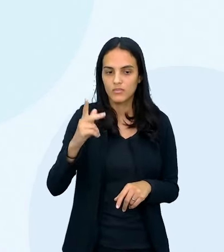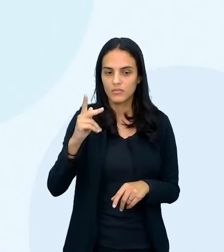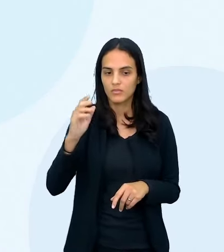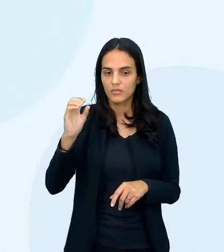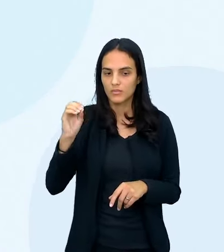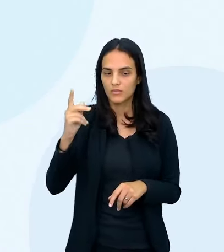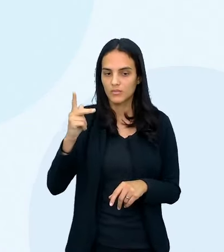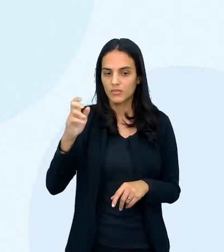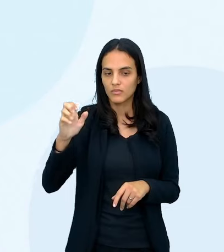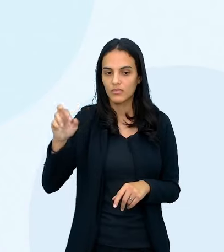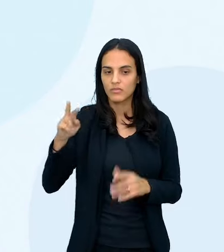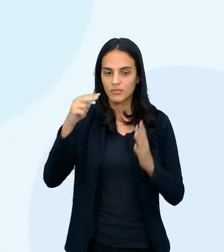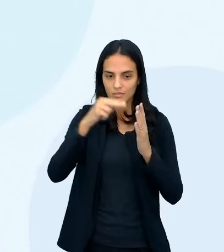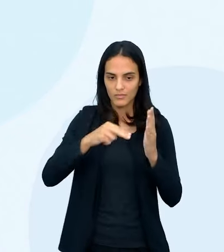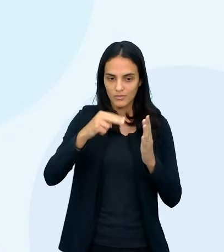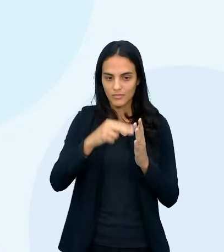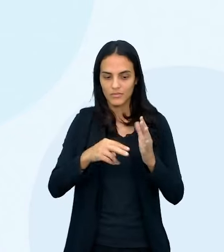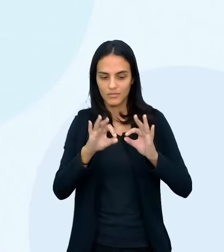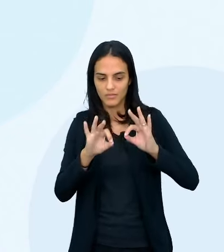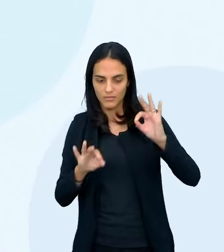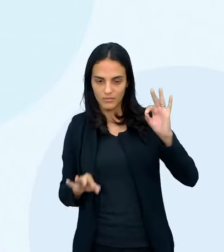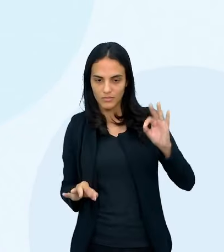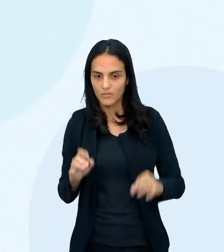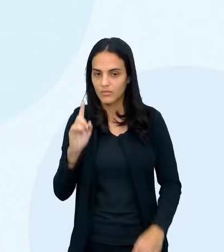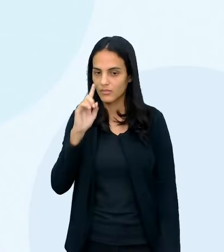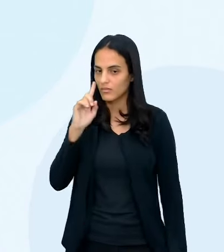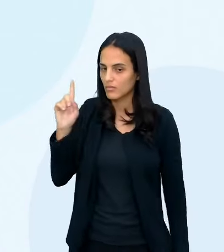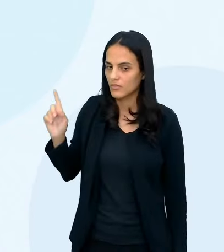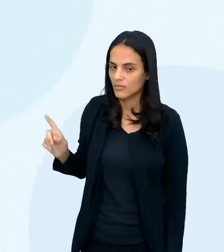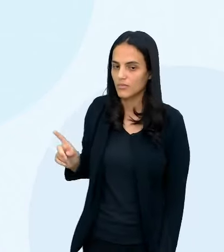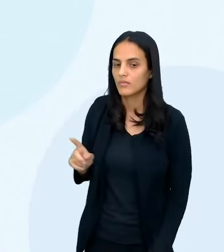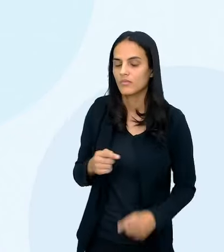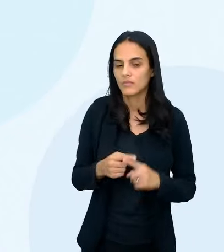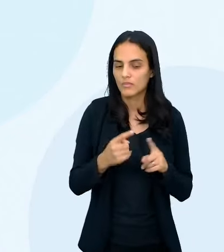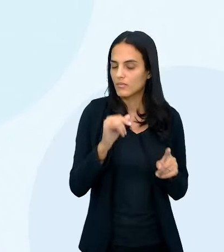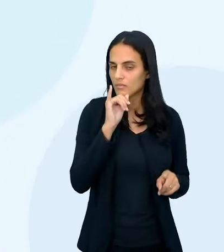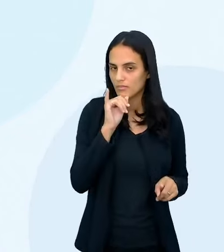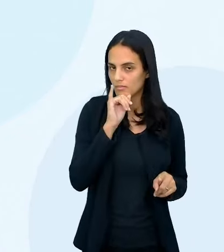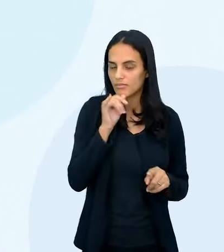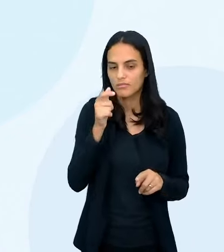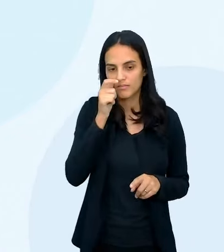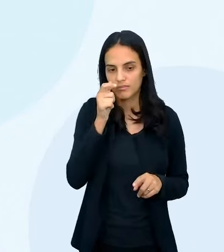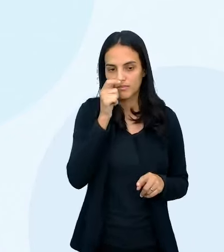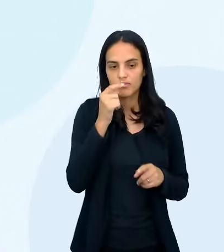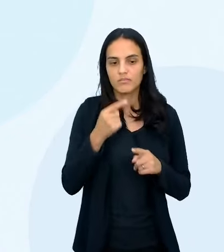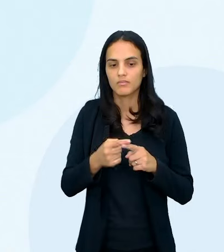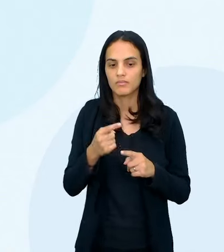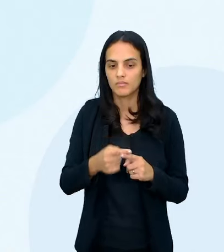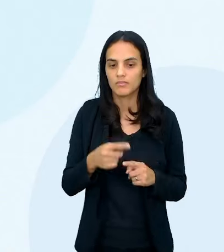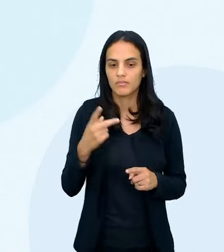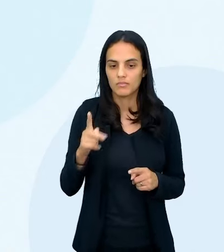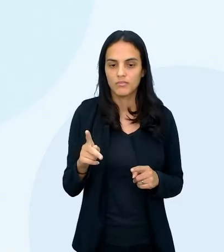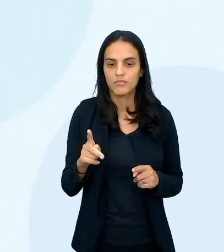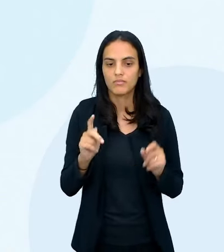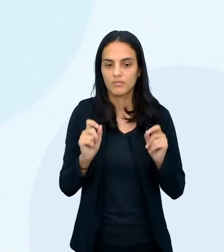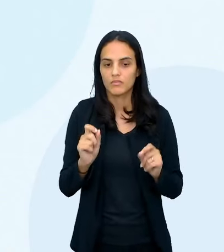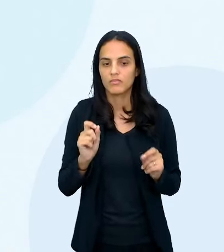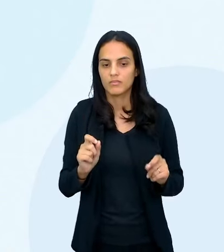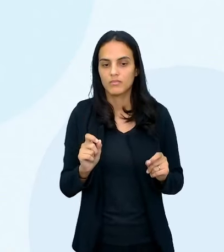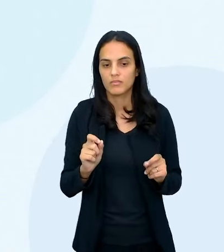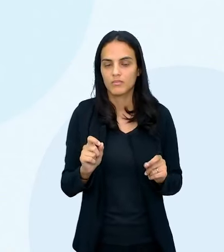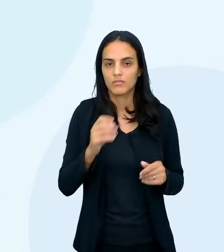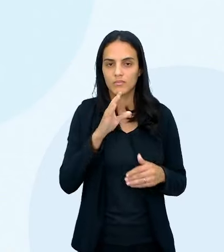Eu não vou ficar lendo para não ficar denso esse ATPC, mas este exemplo é bem interessante. Por quê? Ele pega o